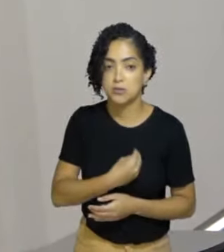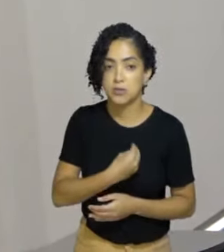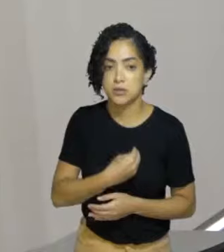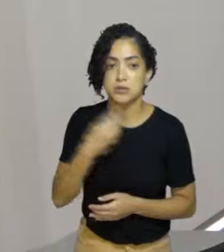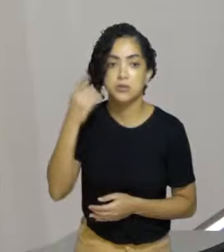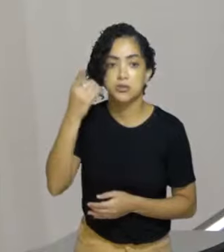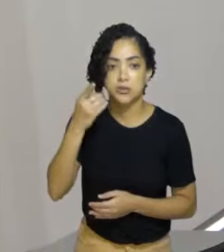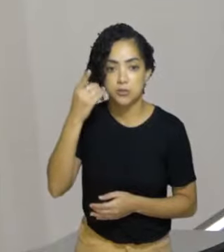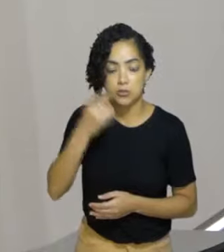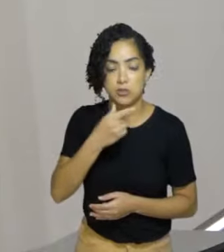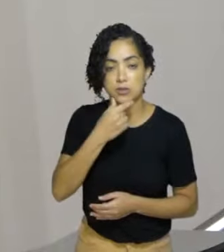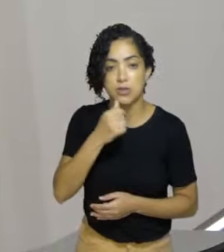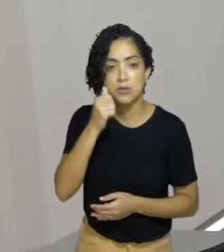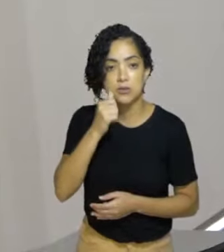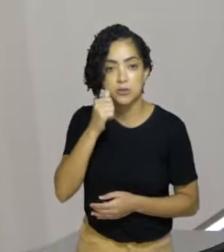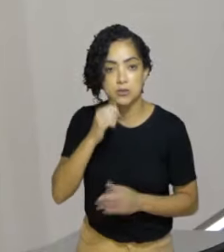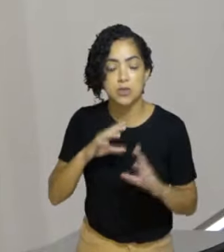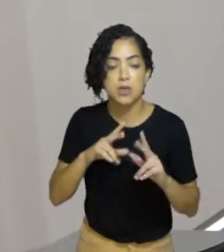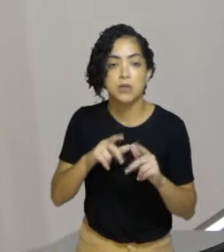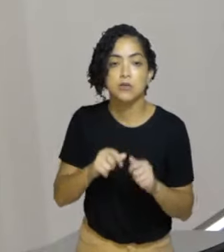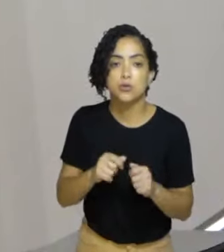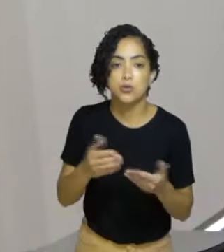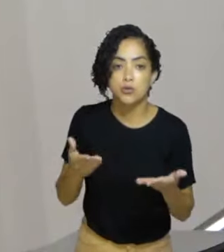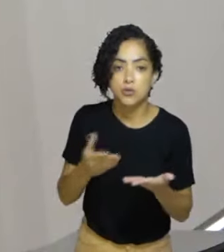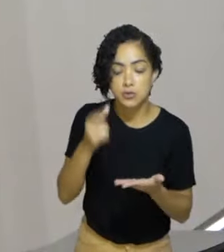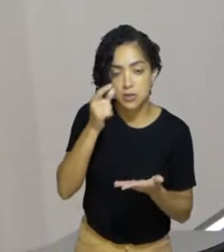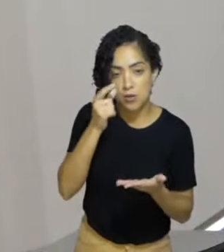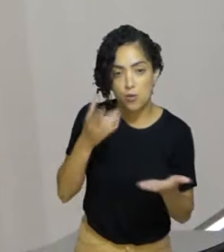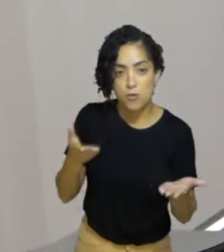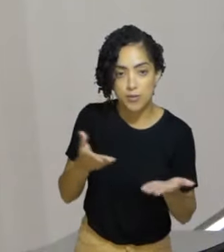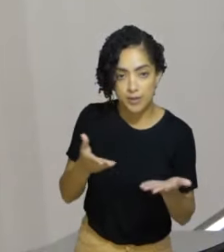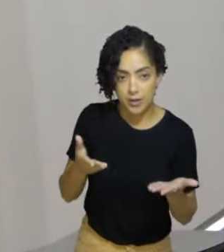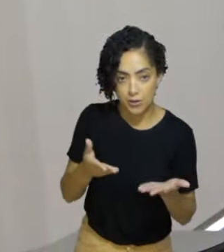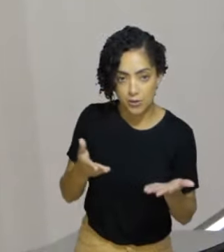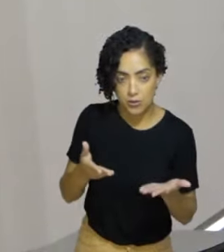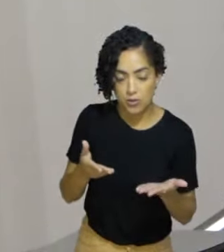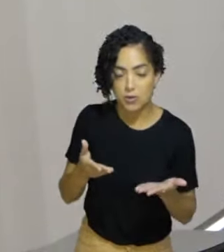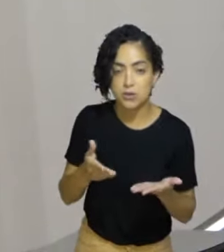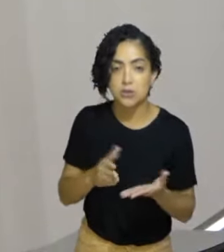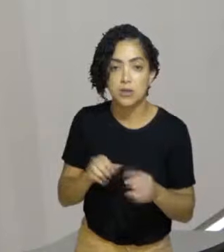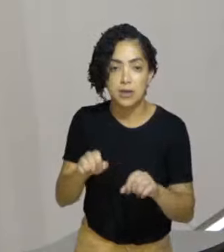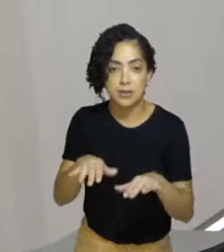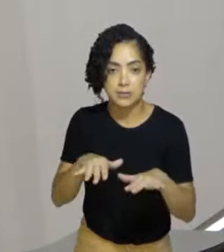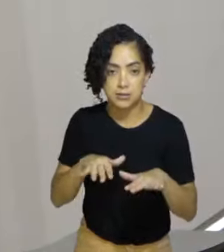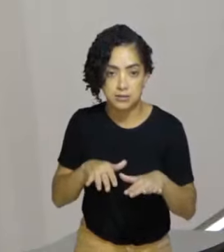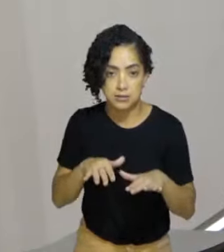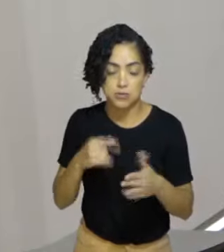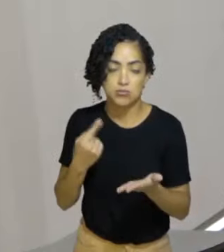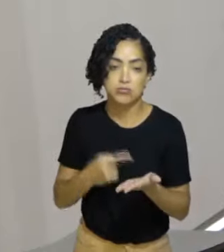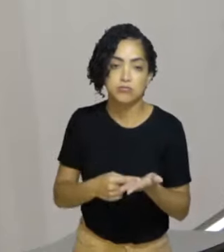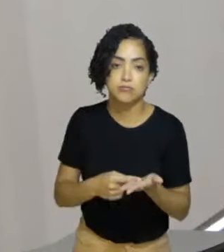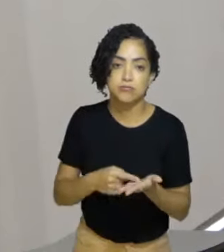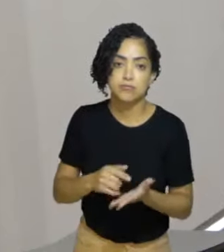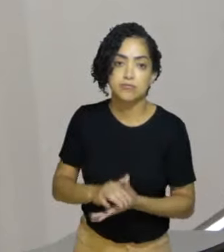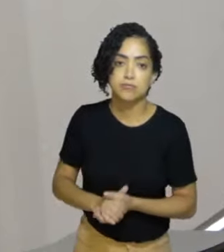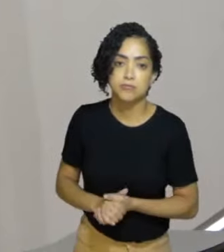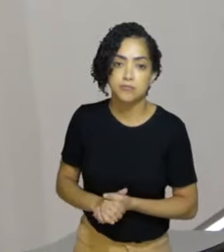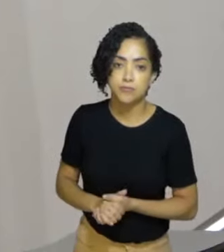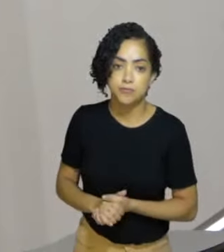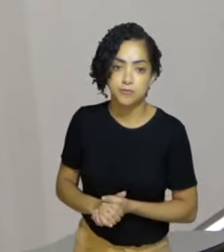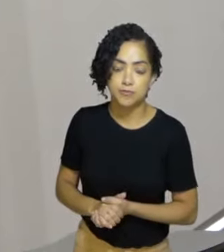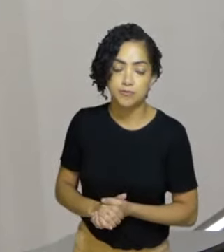e deputadas, a todos os que nos assistem e que acompanham esta sessão.